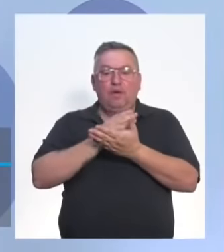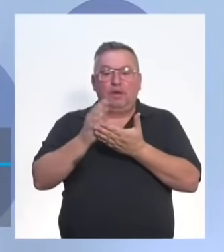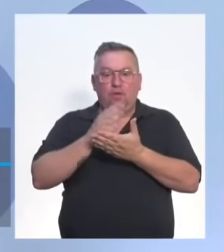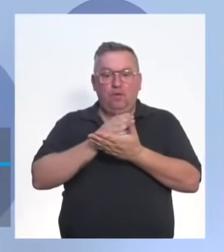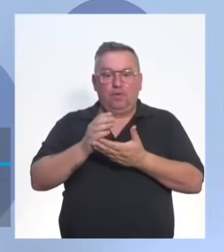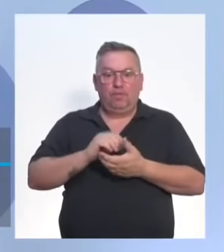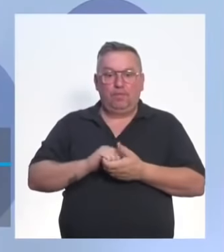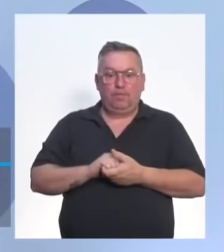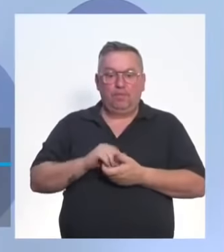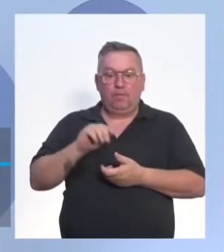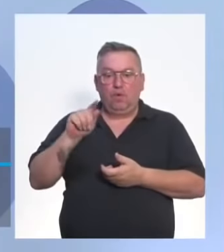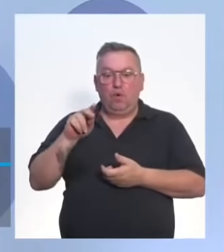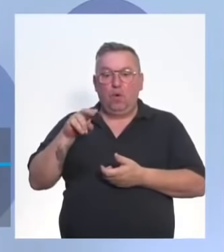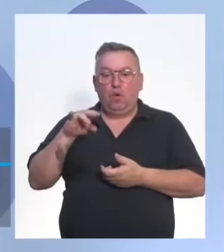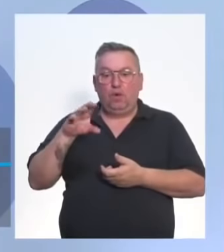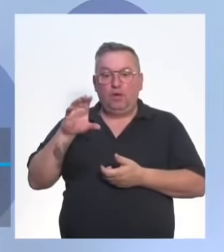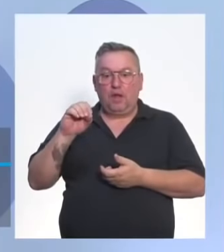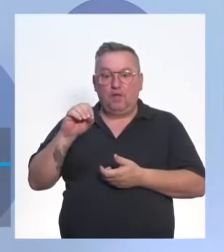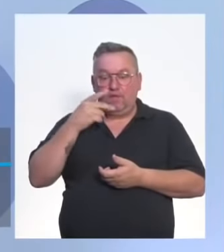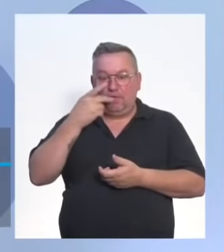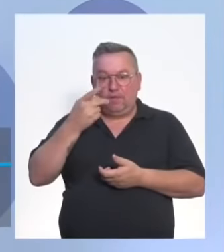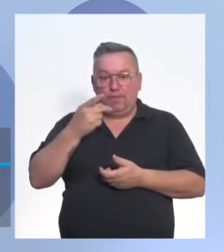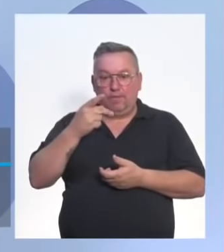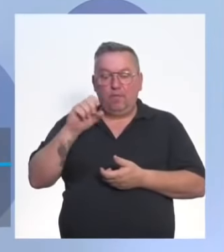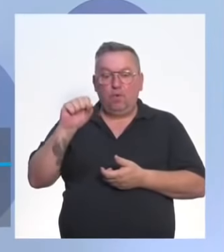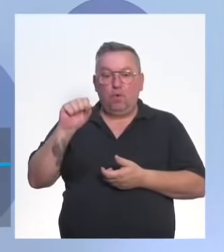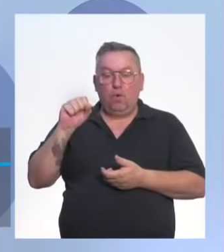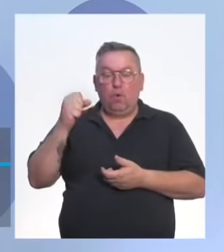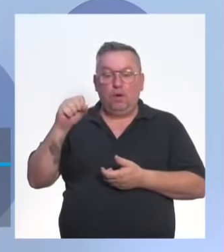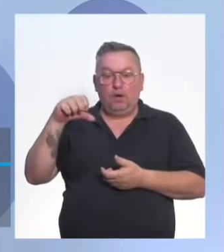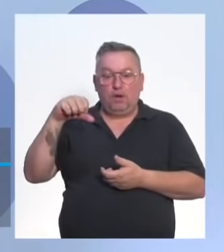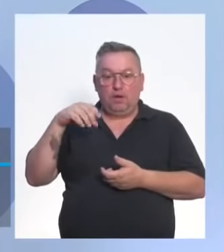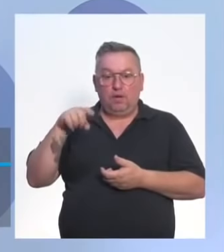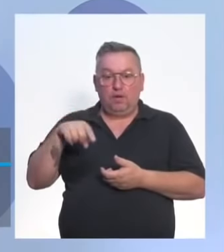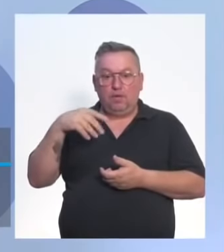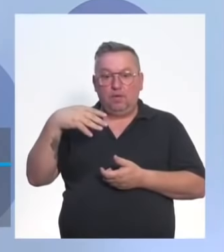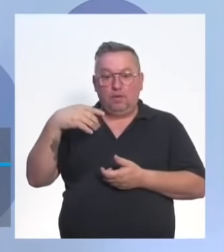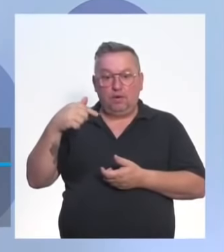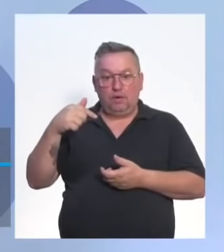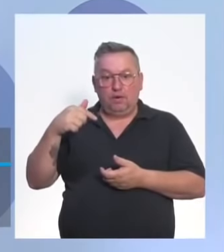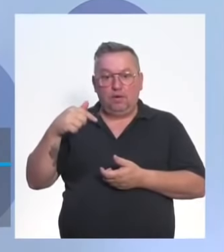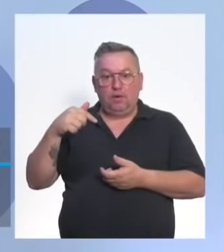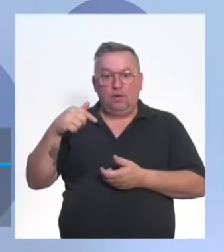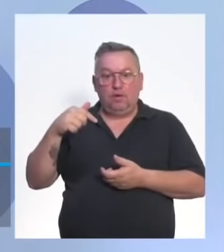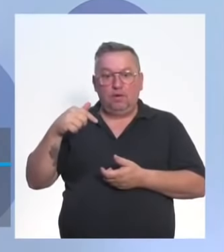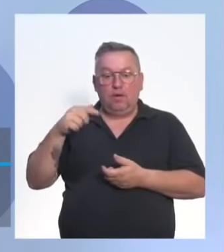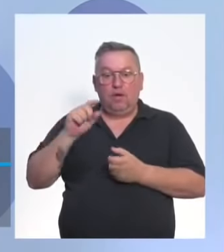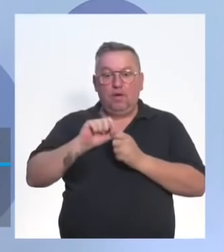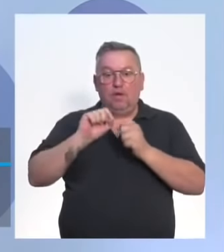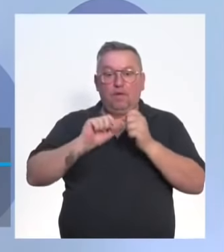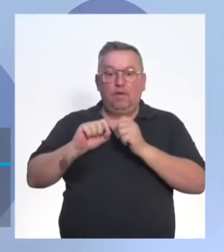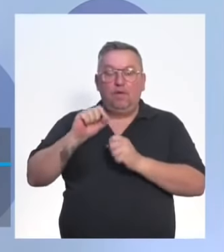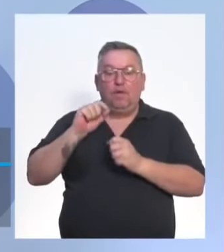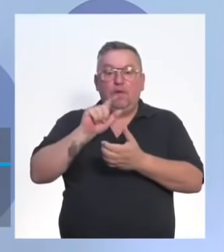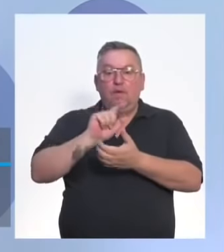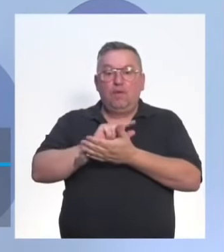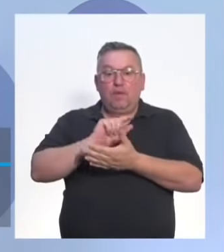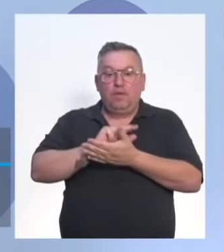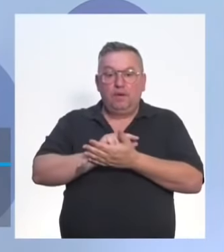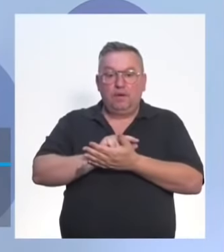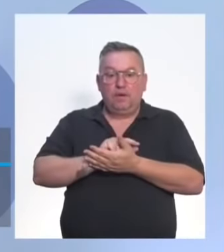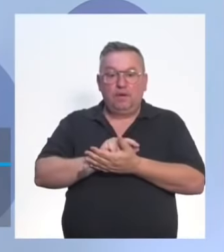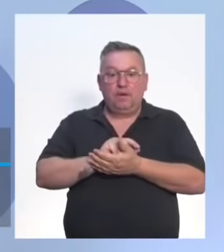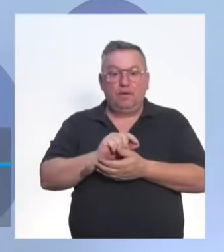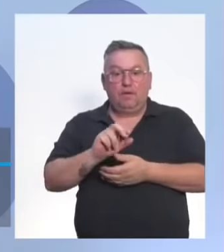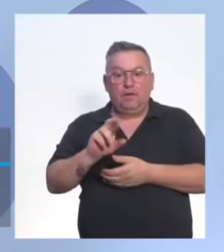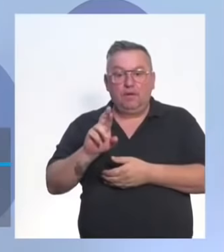né? Gustavo também colocou, ó, R$ 89,47. Eu fiz a conta no papel. Lá na minha